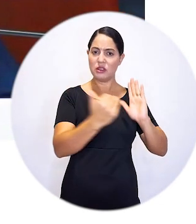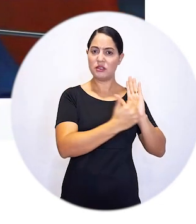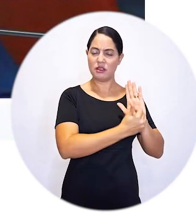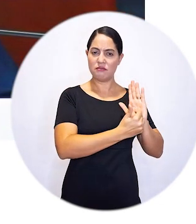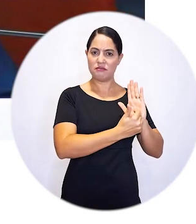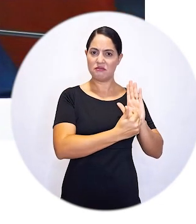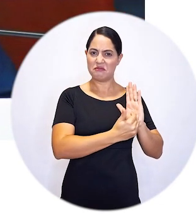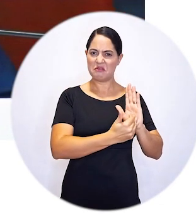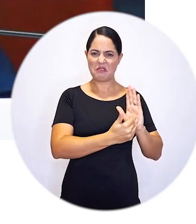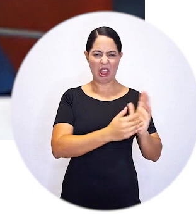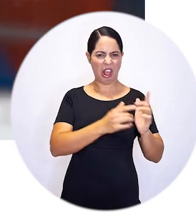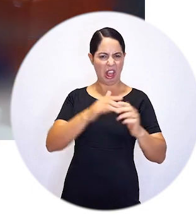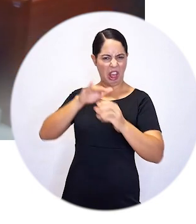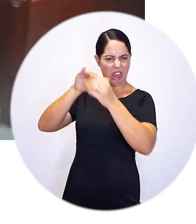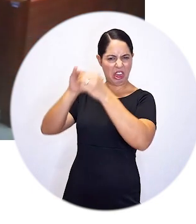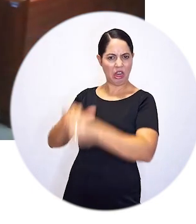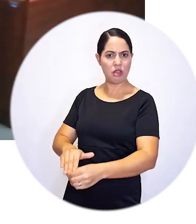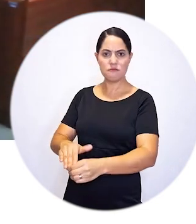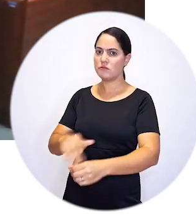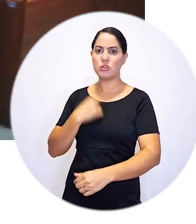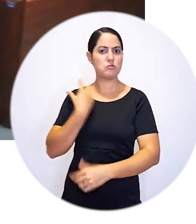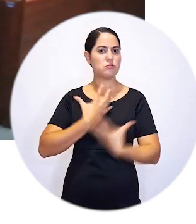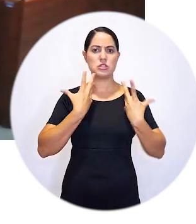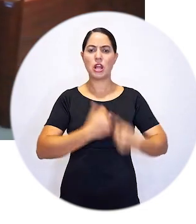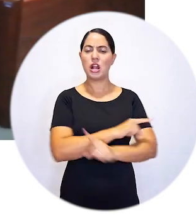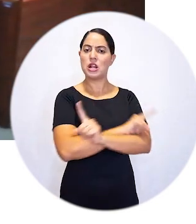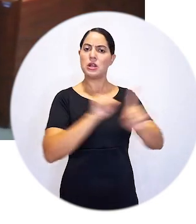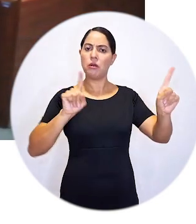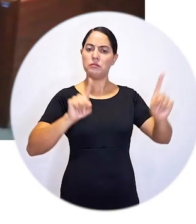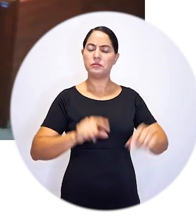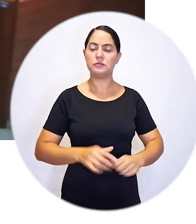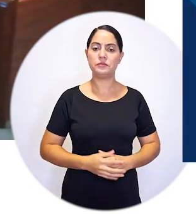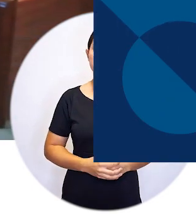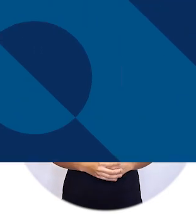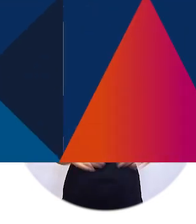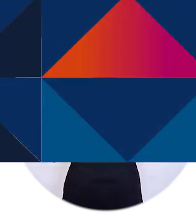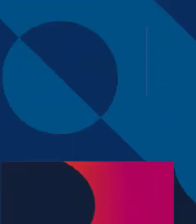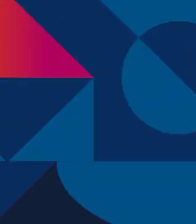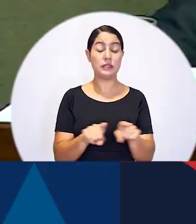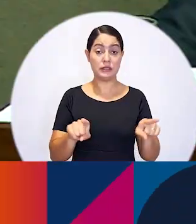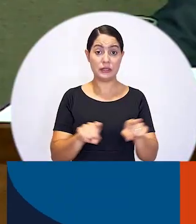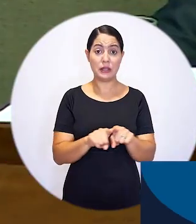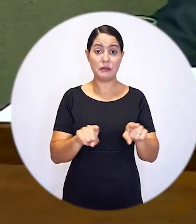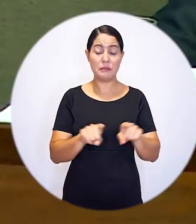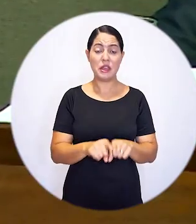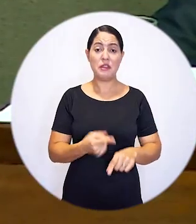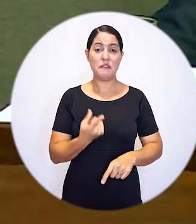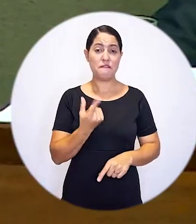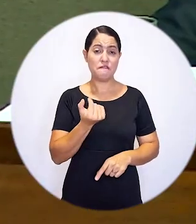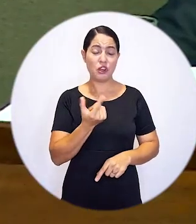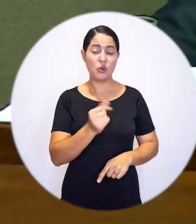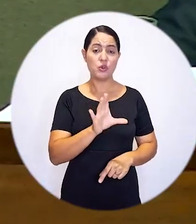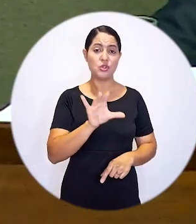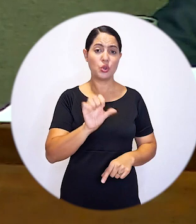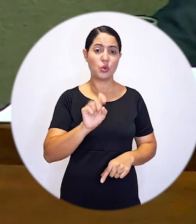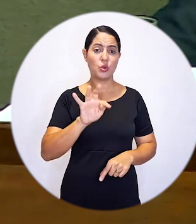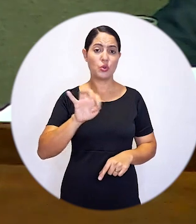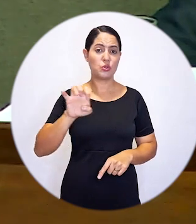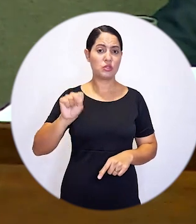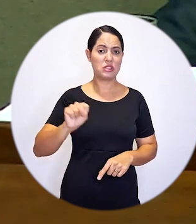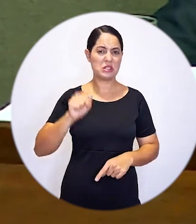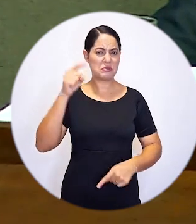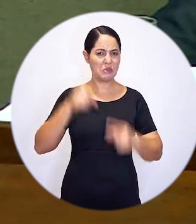tornem-se protagonistas de atos de intimidação. Outro grande desafio que enfrentamos é o valor proibitivo das custas judiciais,